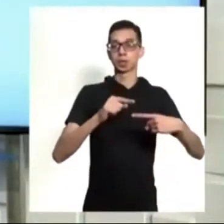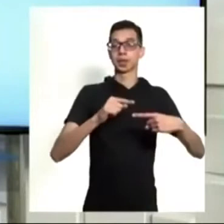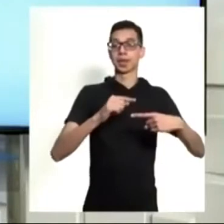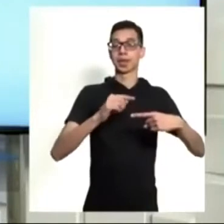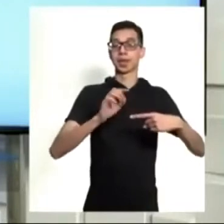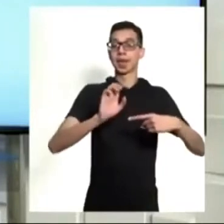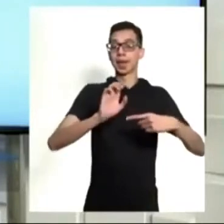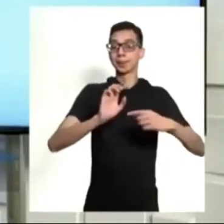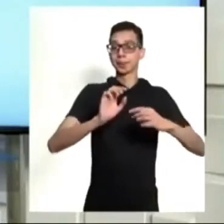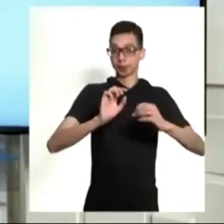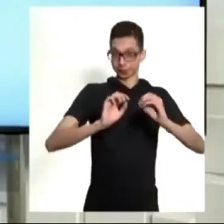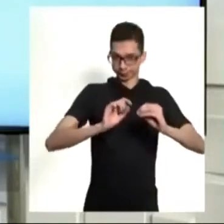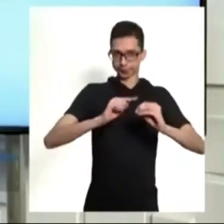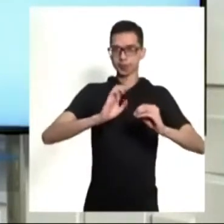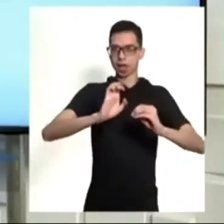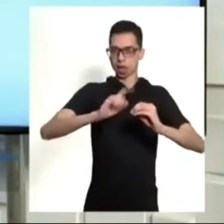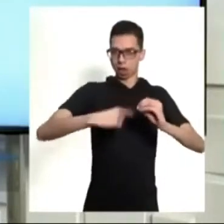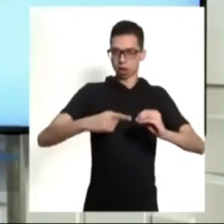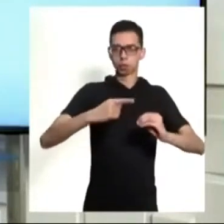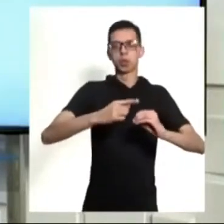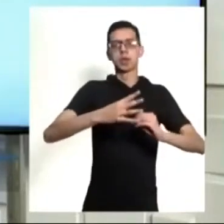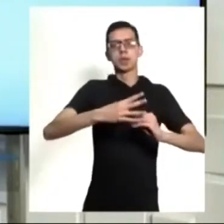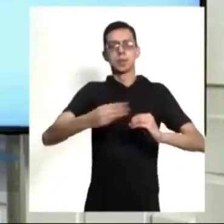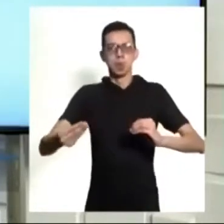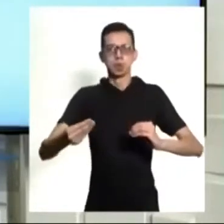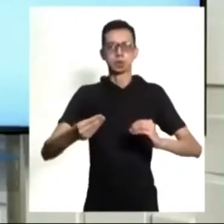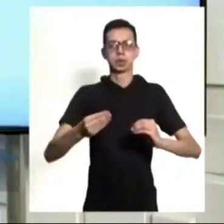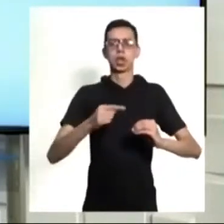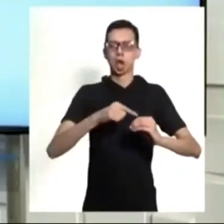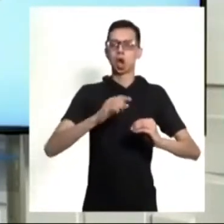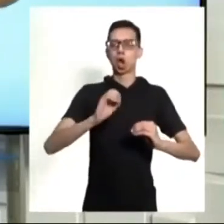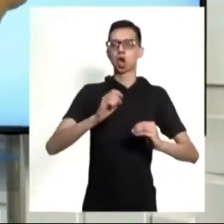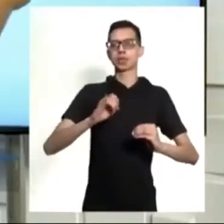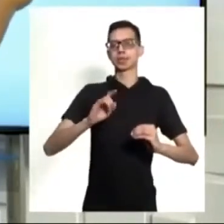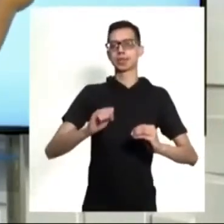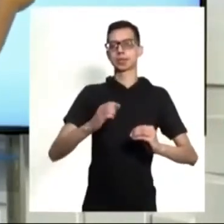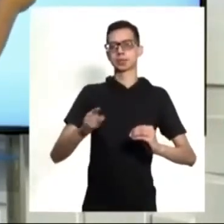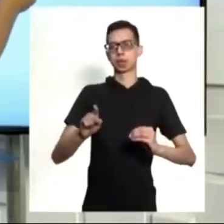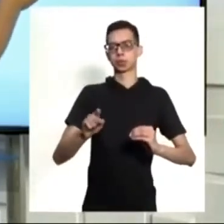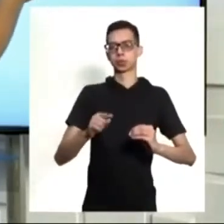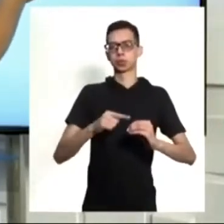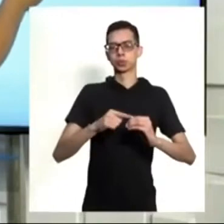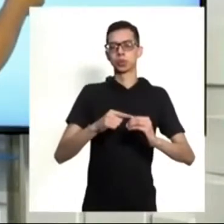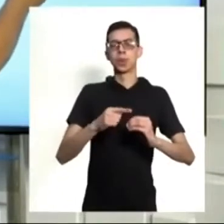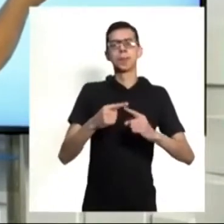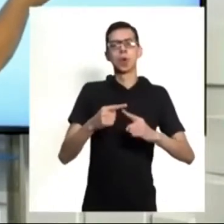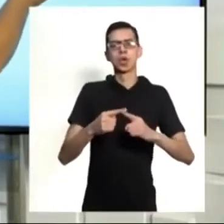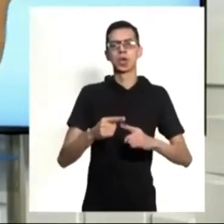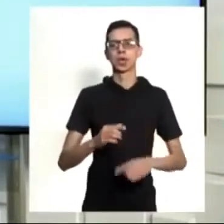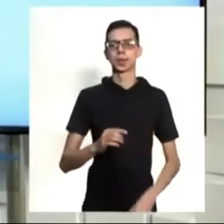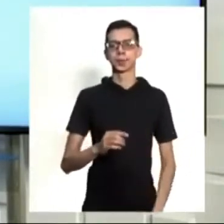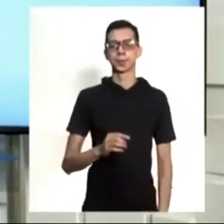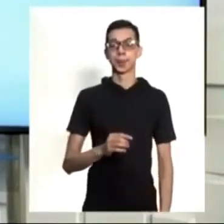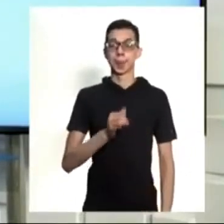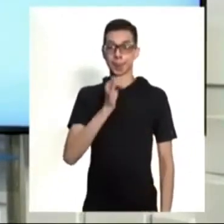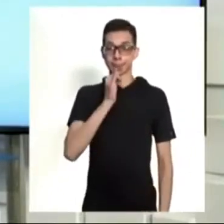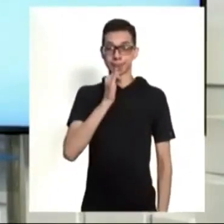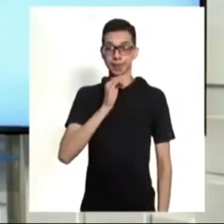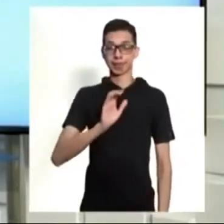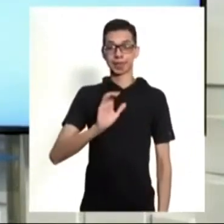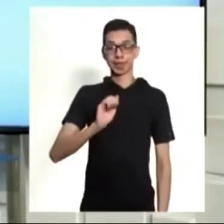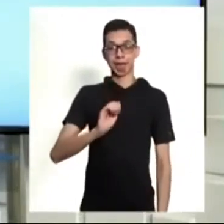partir dessa situação, você fala, mas por quê? Porque sempre o cara que é colocado no cátodo, gente, o cátodo, ele tem um potencial de redução